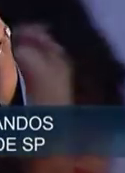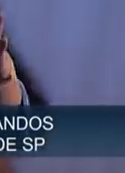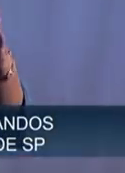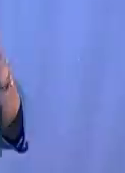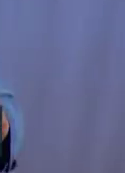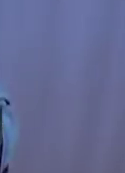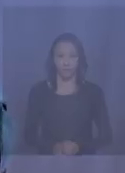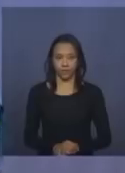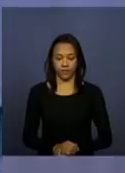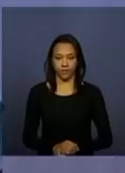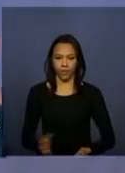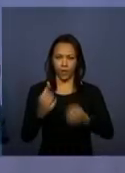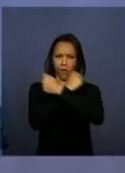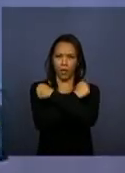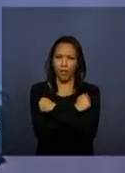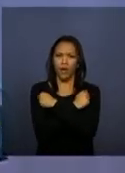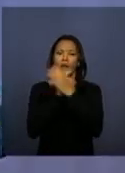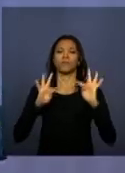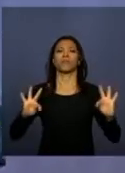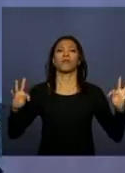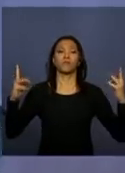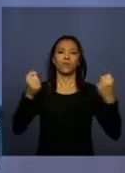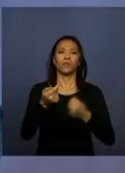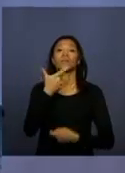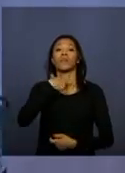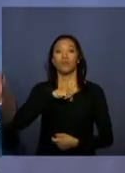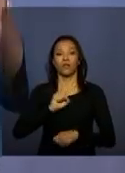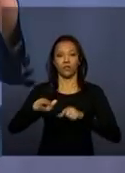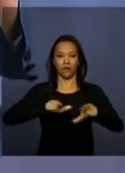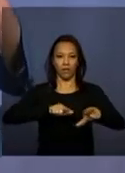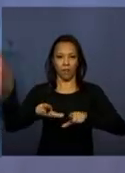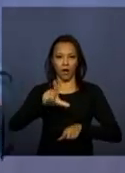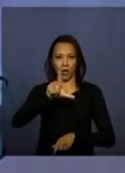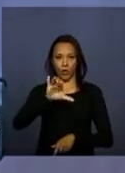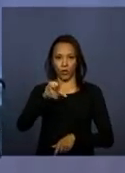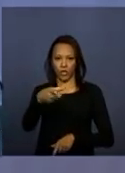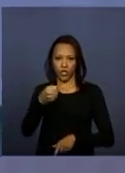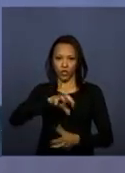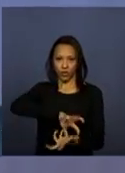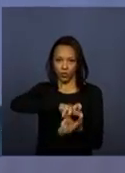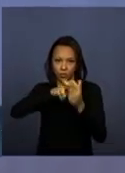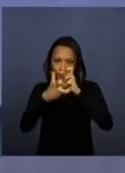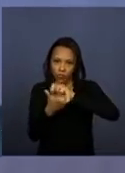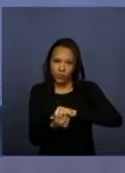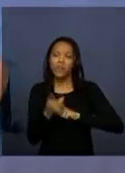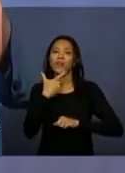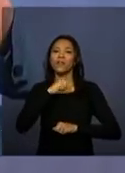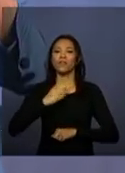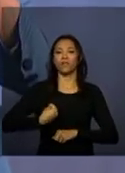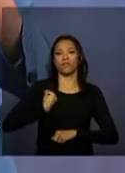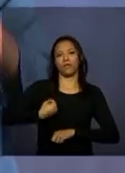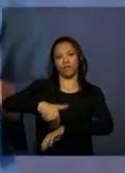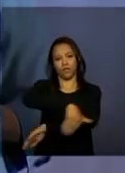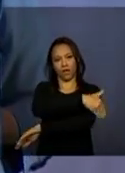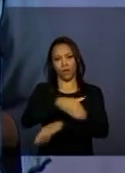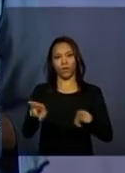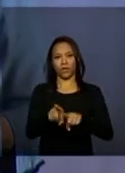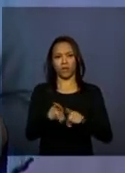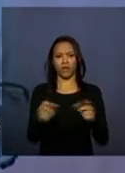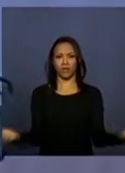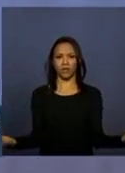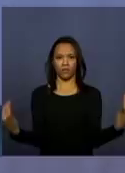Um abraço para todos os catadores e catadoras e para toda a população de rua aqui